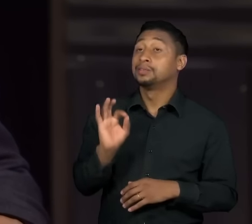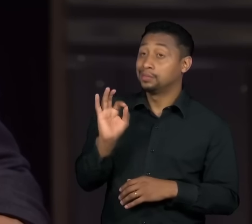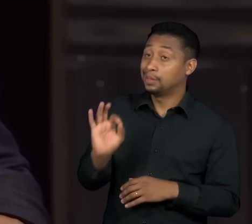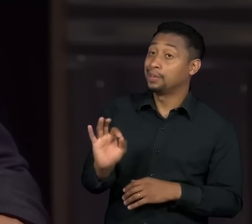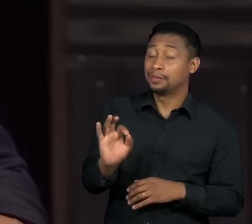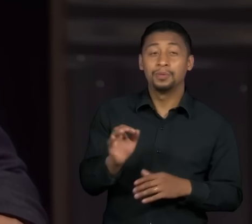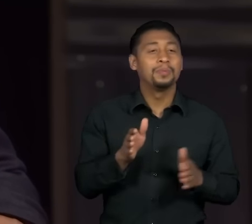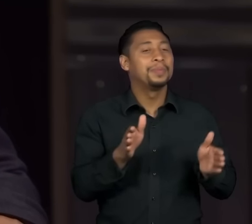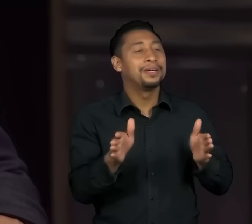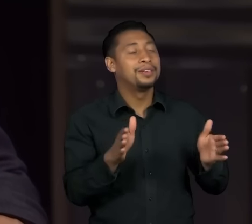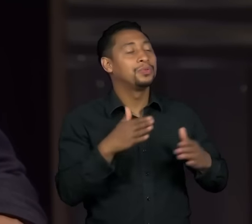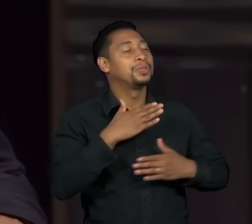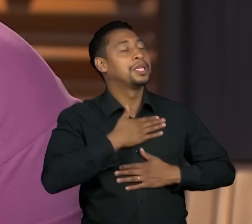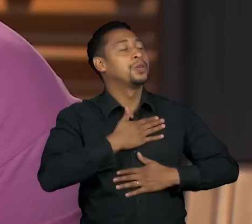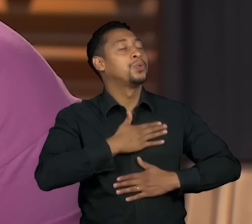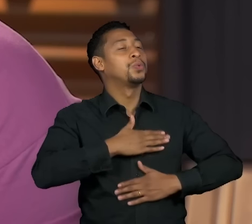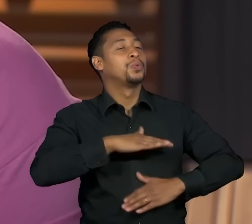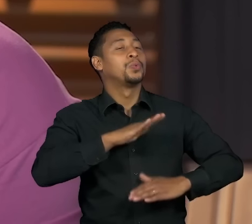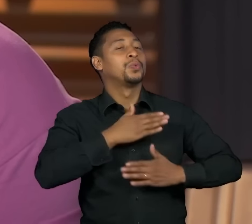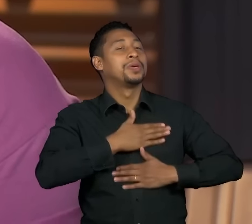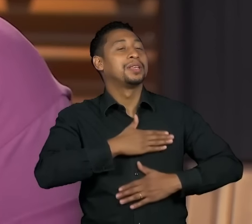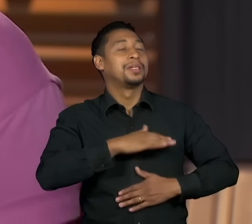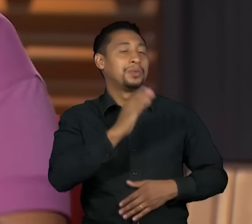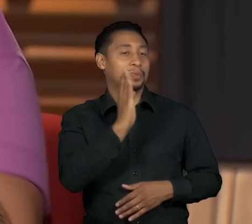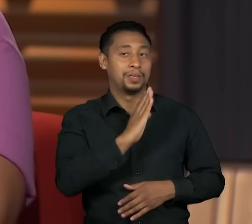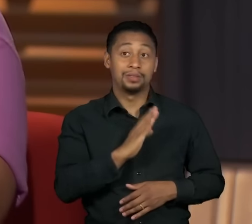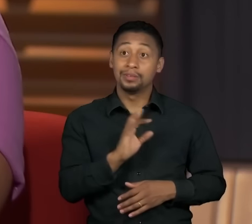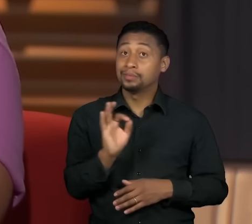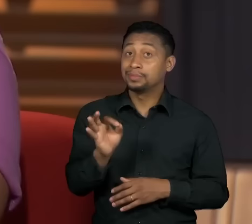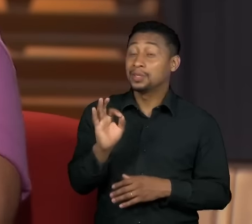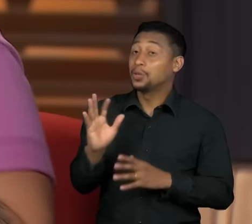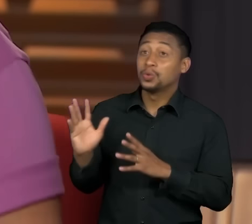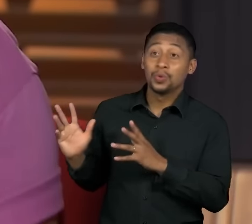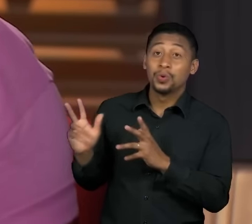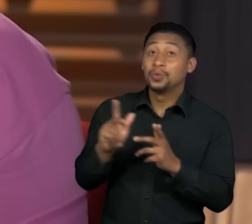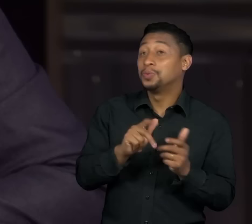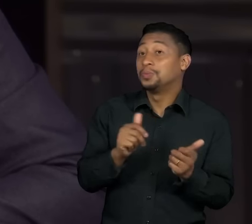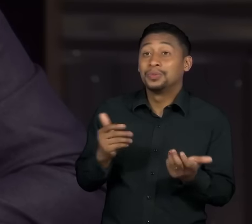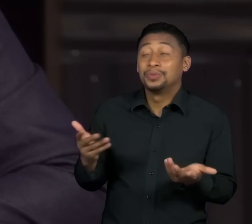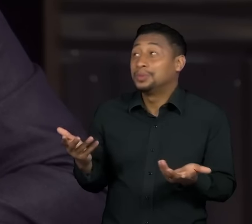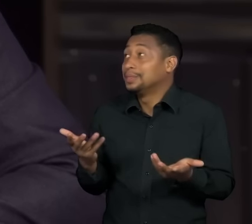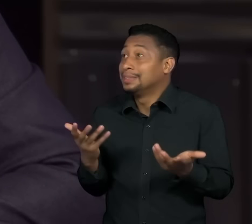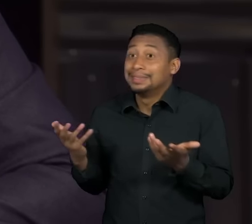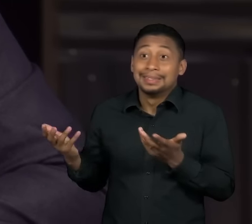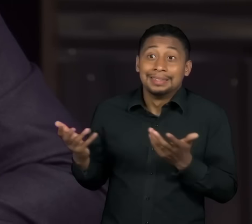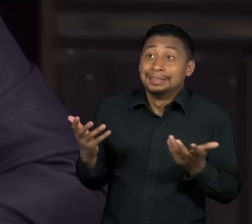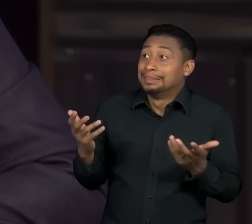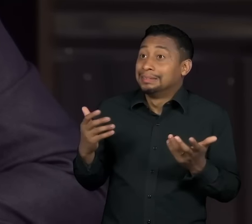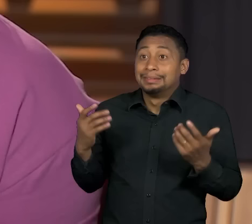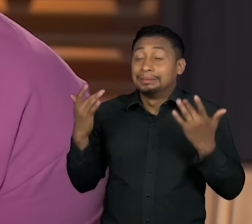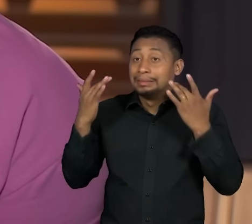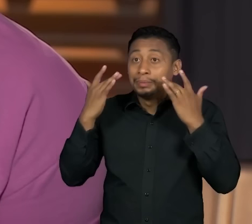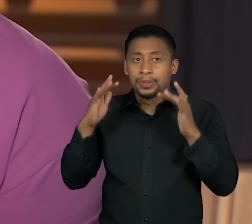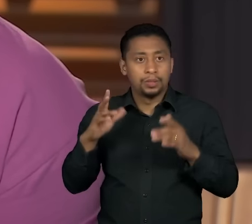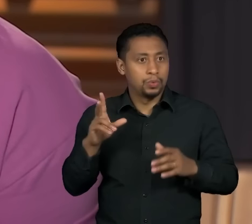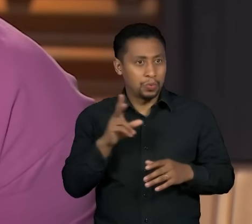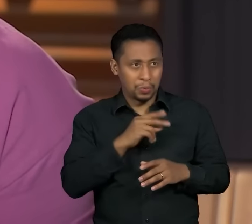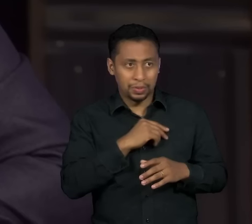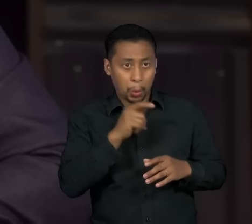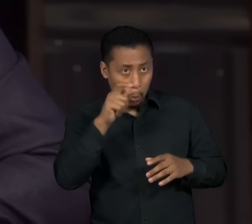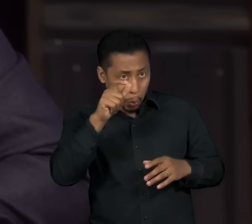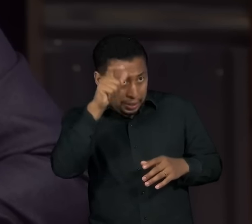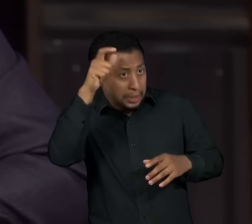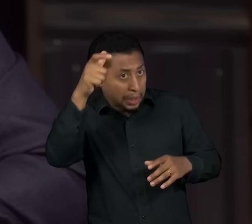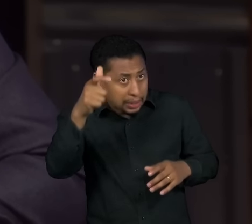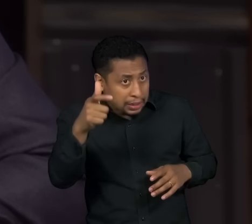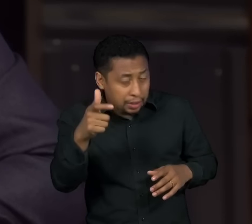do país, né? Aquele momento onde estávamos todos como de Mocó abrindo a boca. Não é uma coincidência, então. Não, de maneira né? nenhuma. E qual